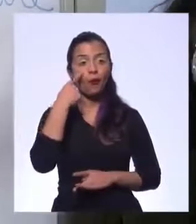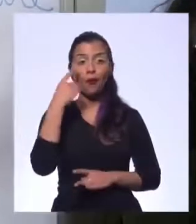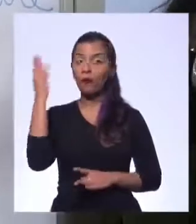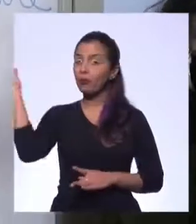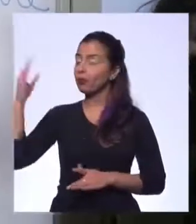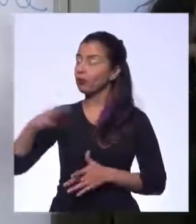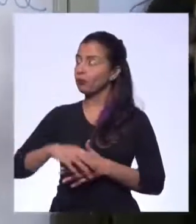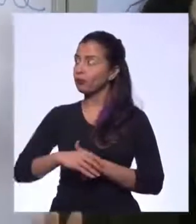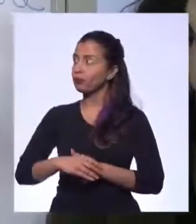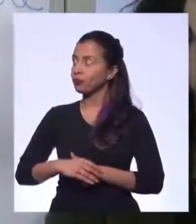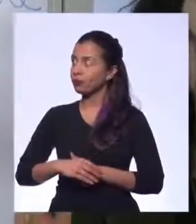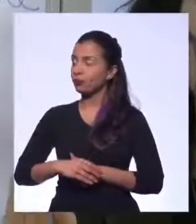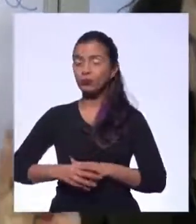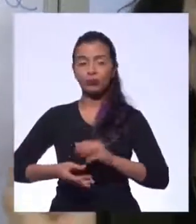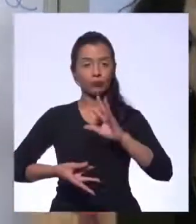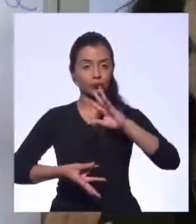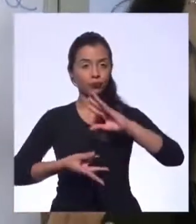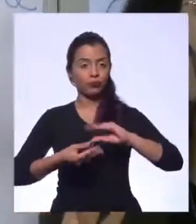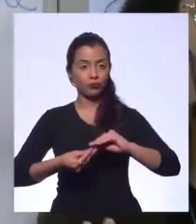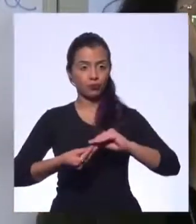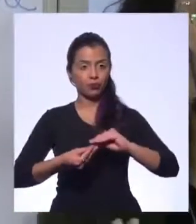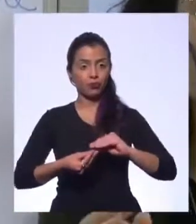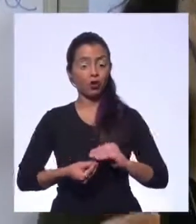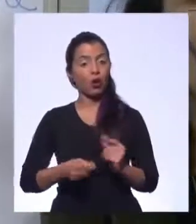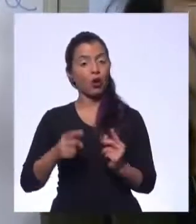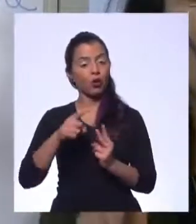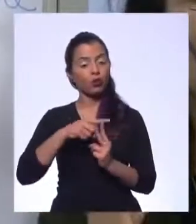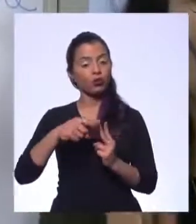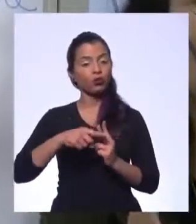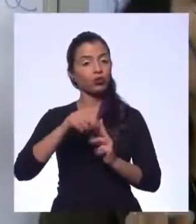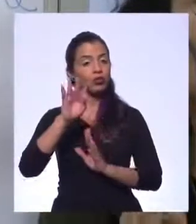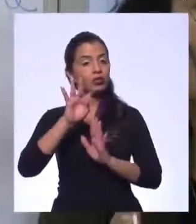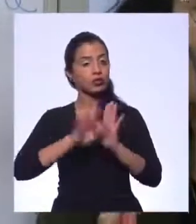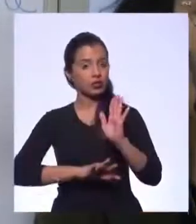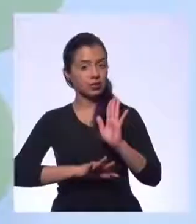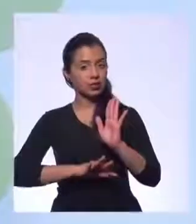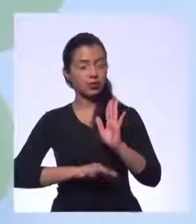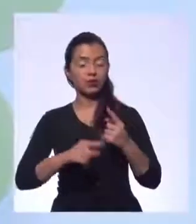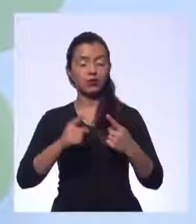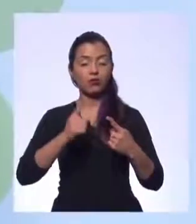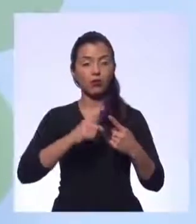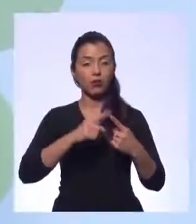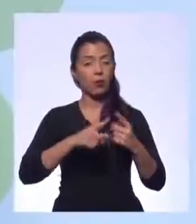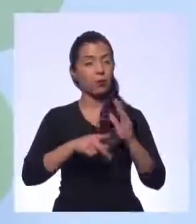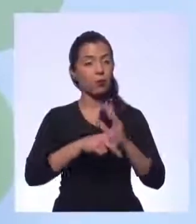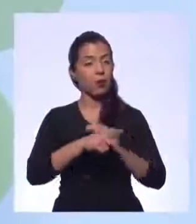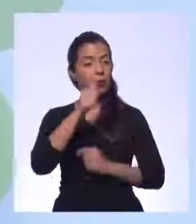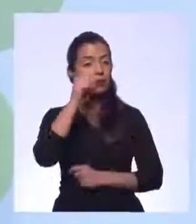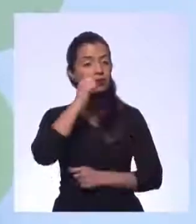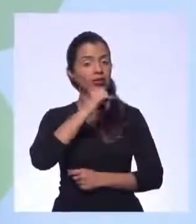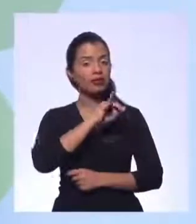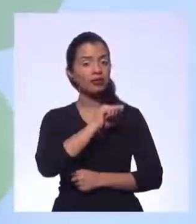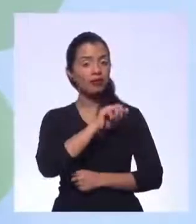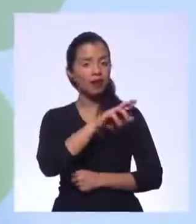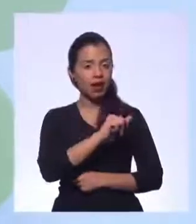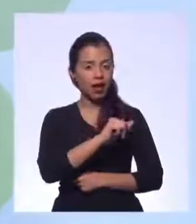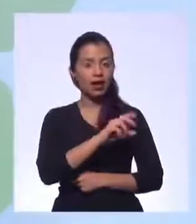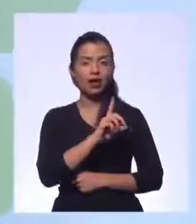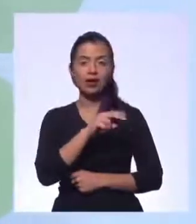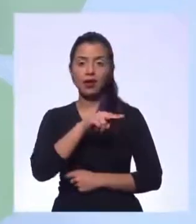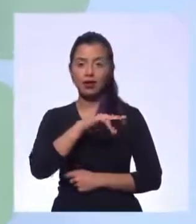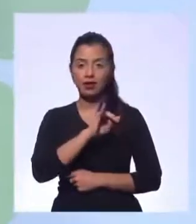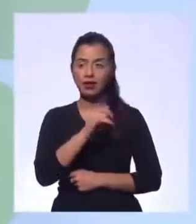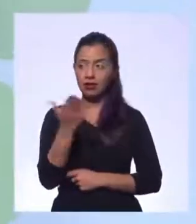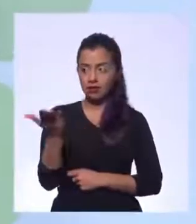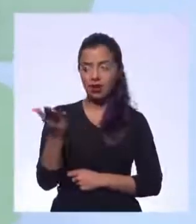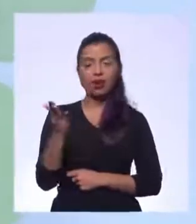Resumidamente, conexão estabelecida entre 2 textos. Vocês viram? Um é o texto da Yara, que a Dani leu novamente